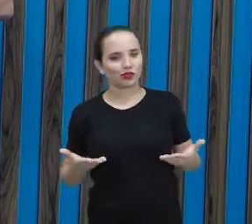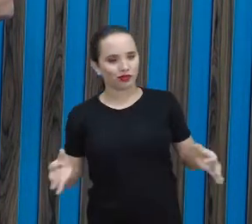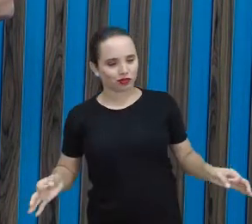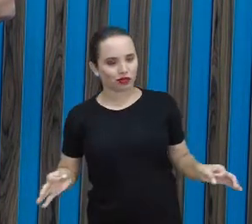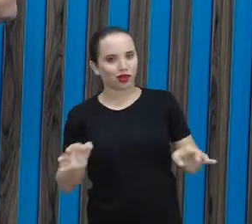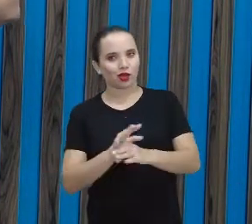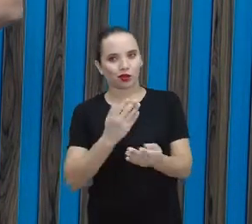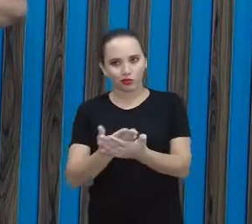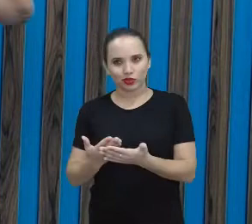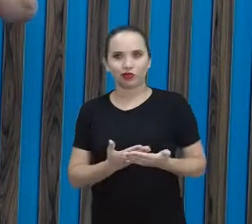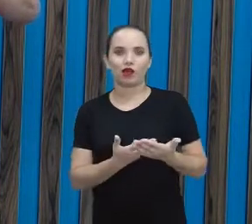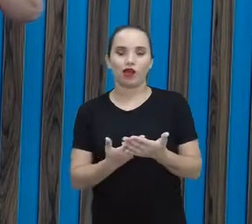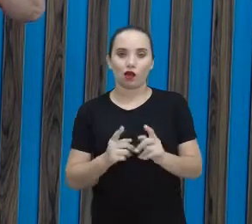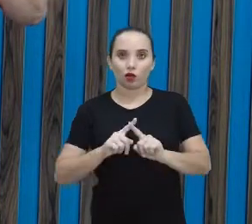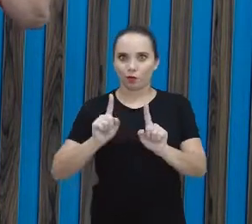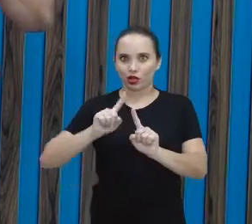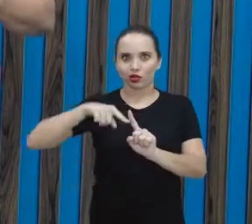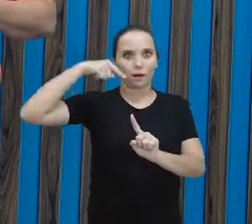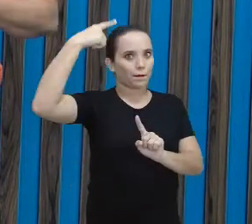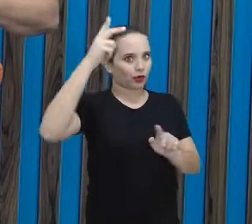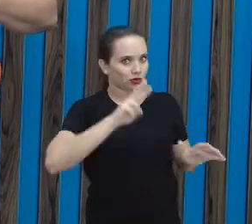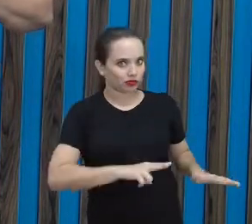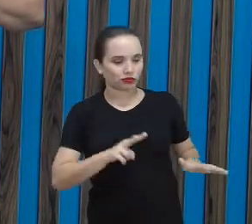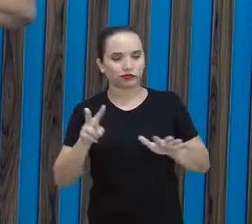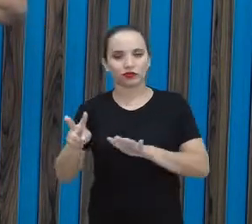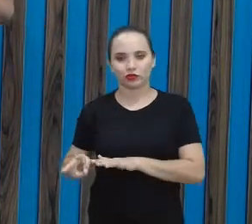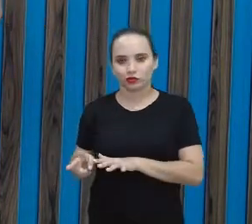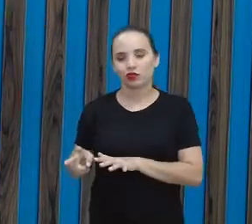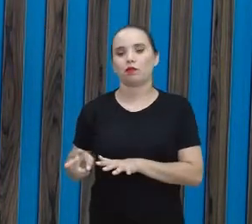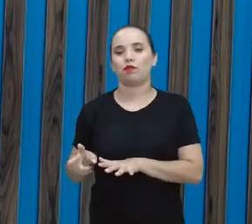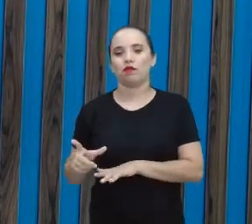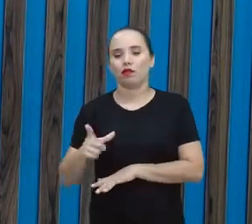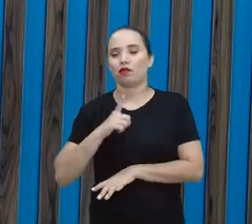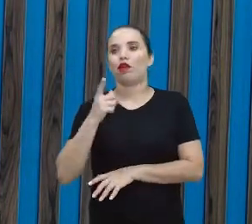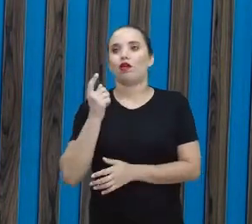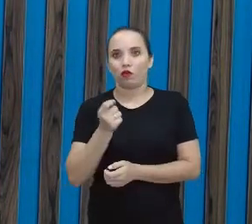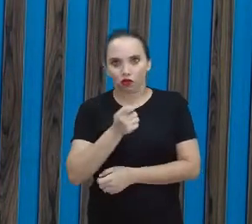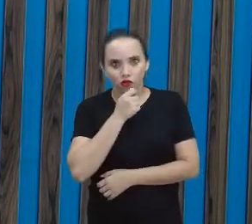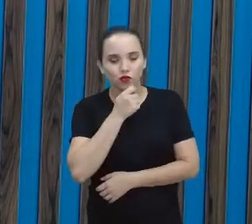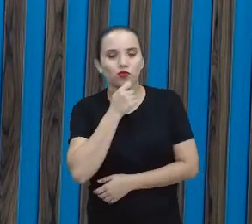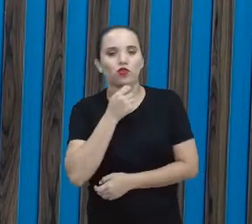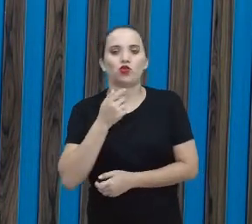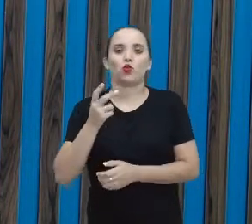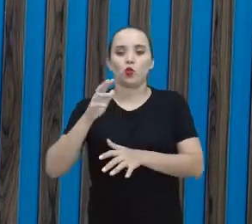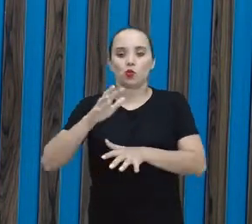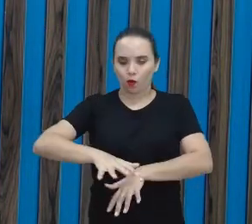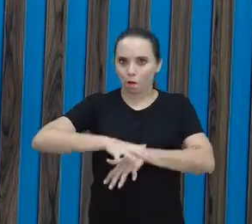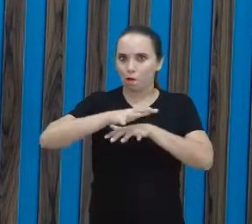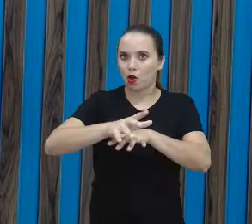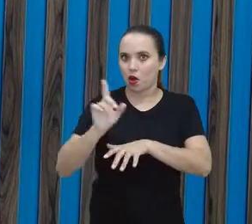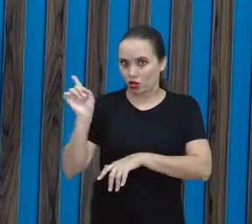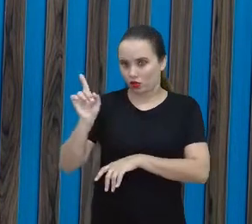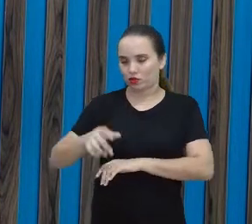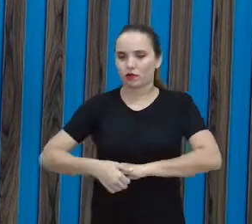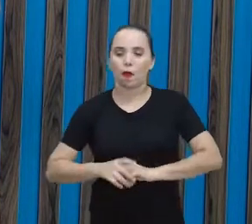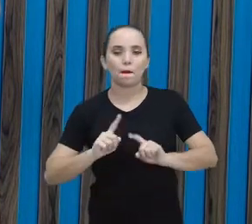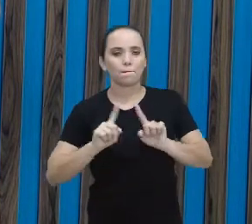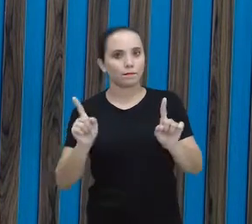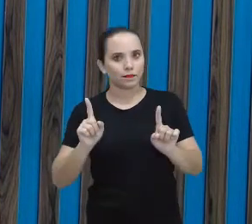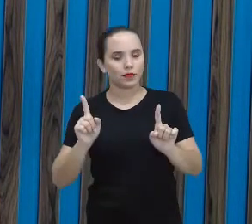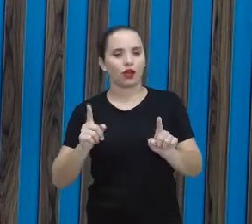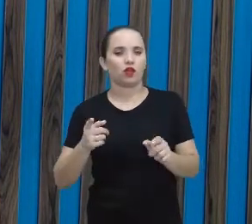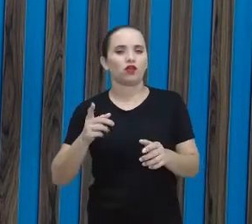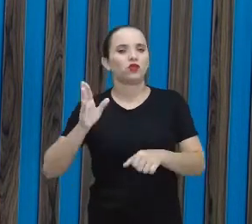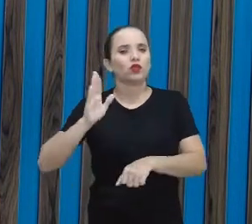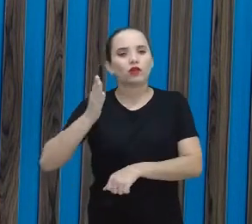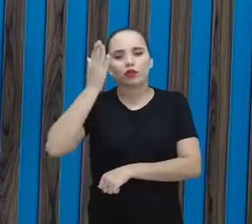nossa aula, mas na semana que vem a gente vai ainda explorar o movimento armorial, só que na próxima semana a gente vai ver